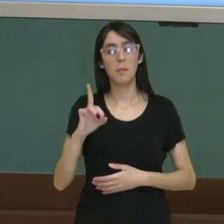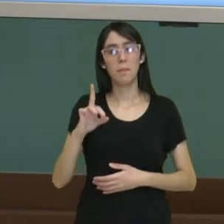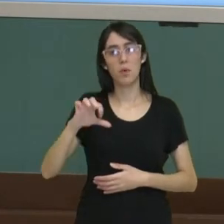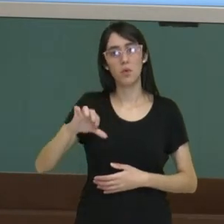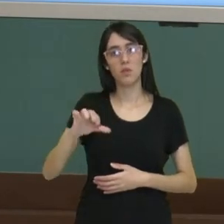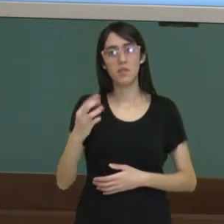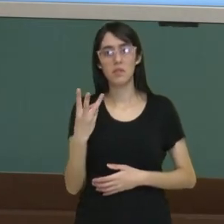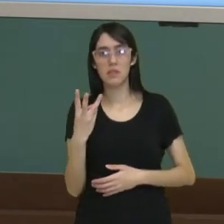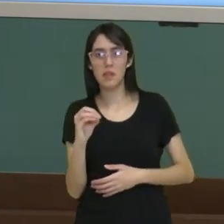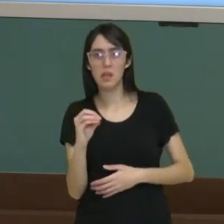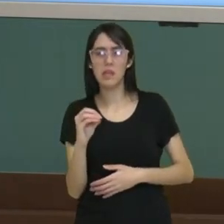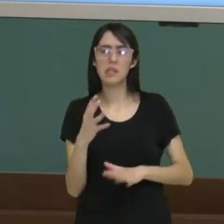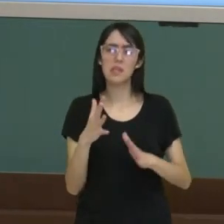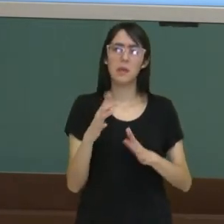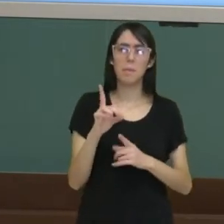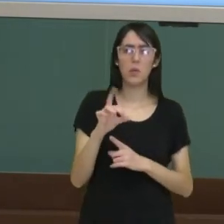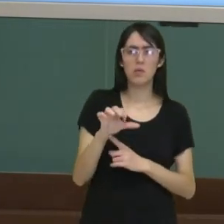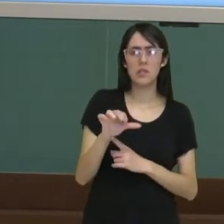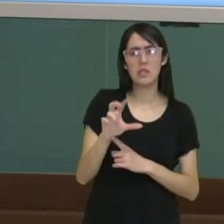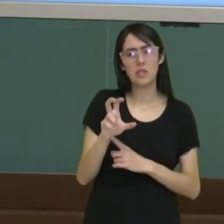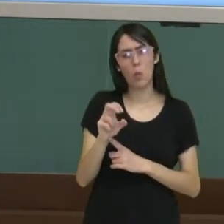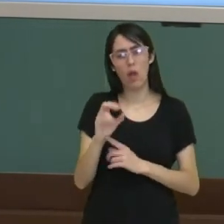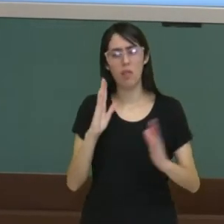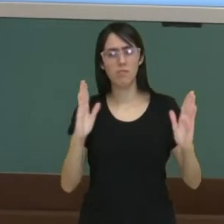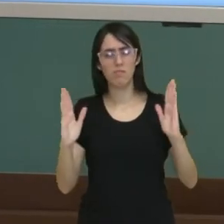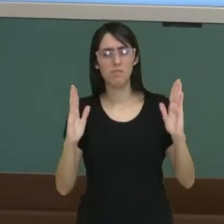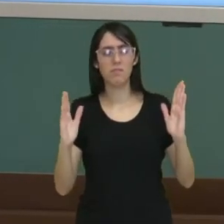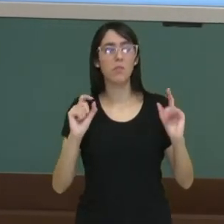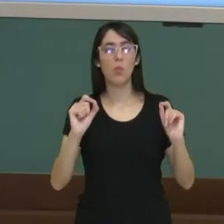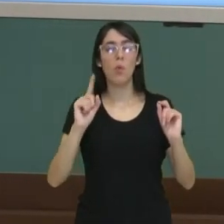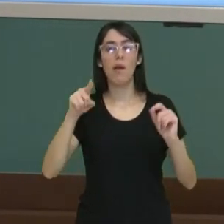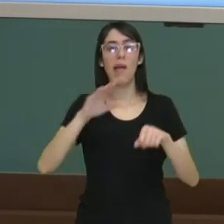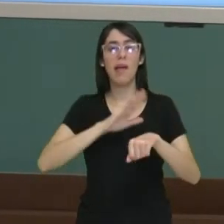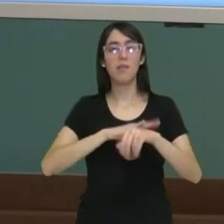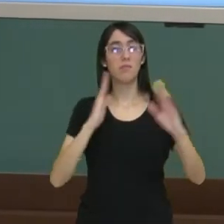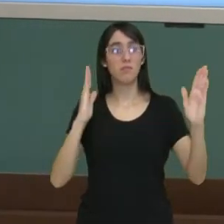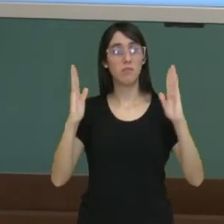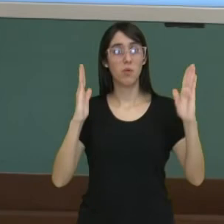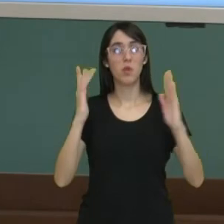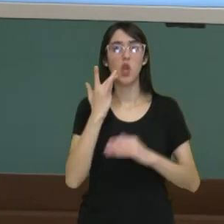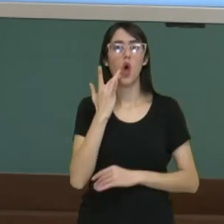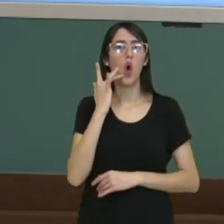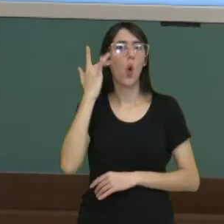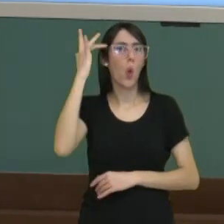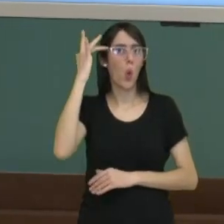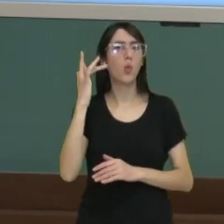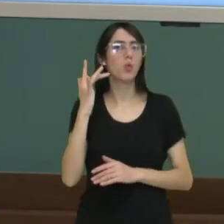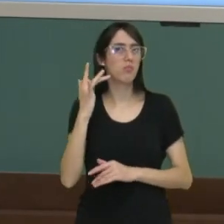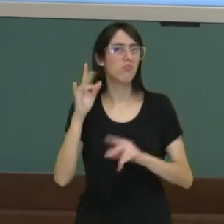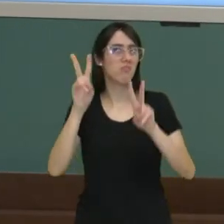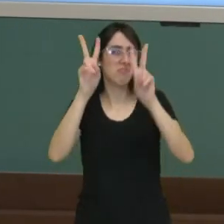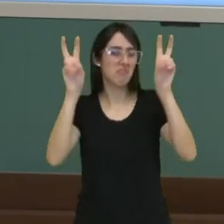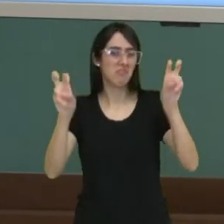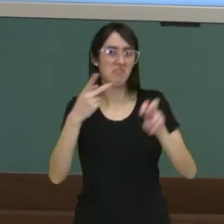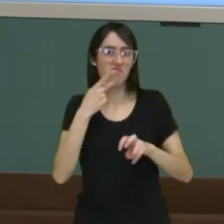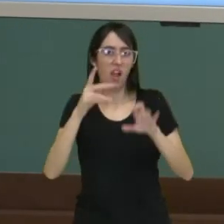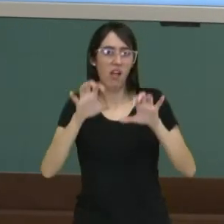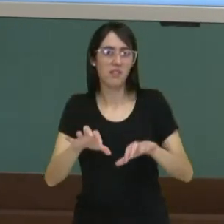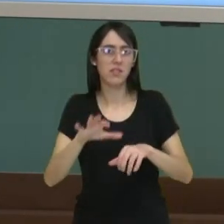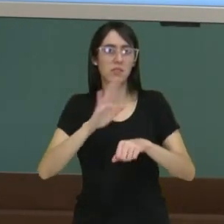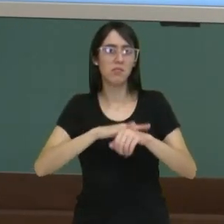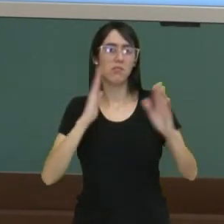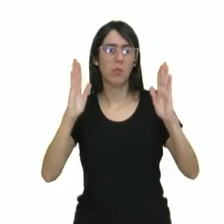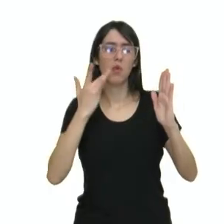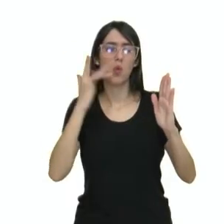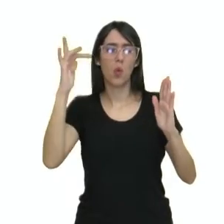final de 1950, a gente diz que essa vai ser a era de ouro do rádio no Brasil, né? A gente vai ter programas de auditório